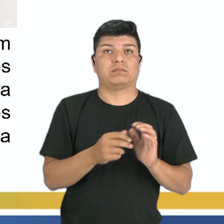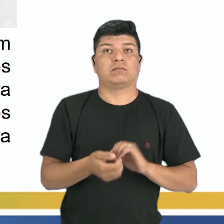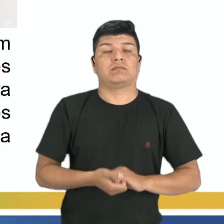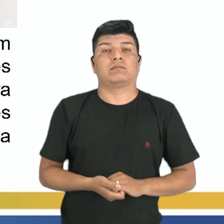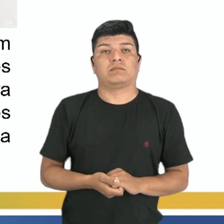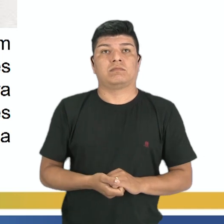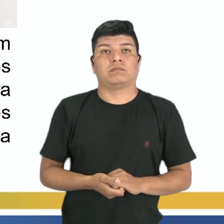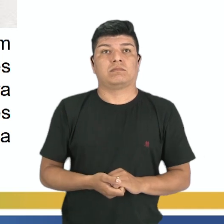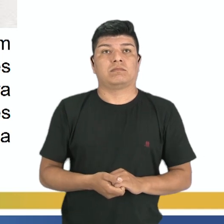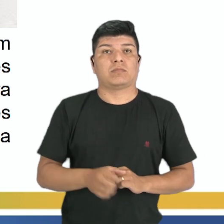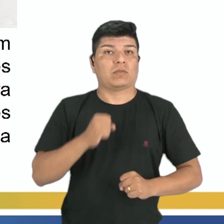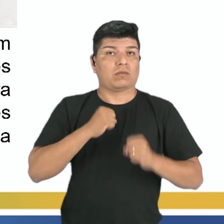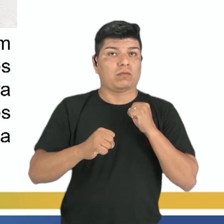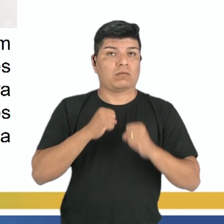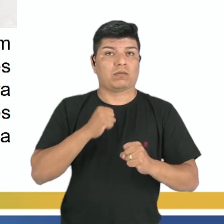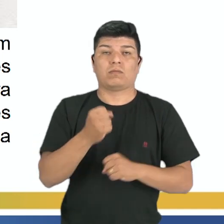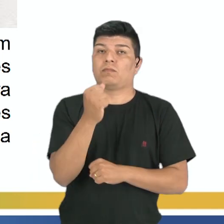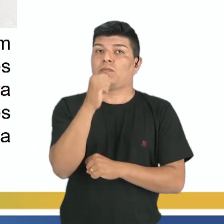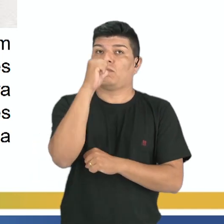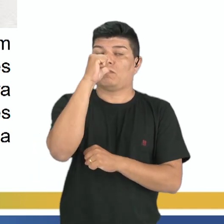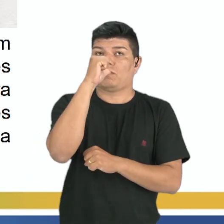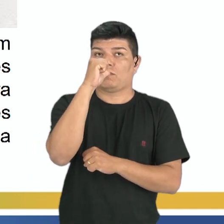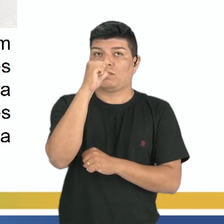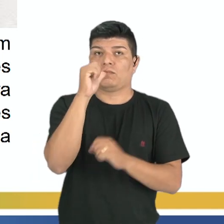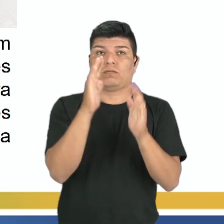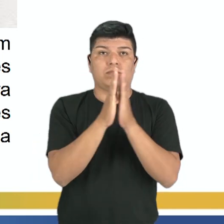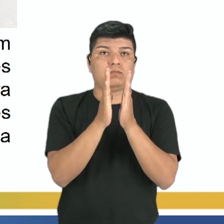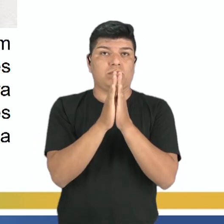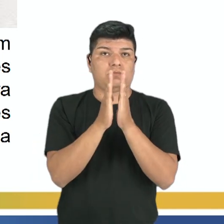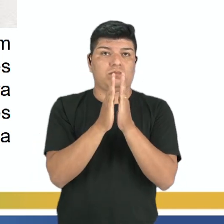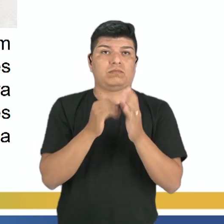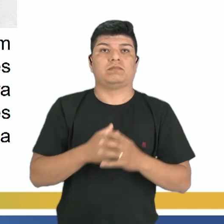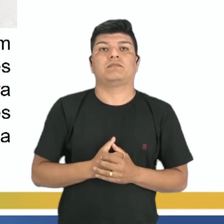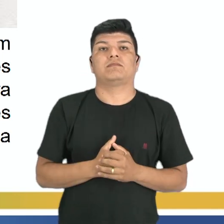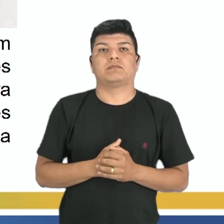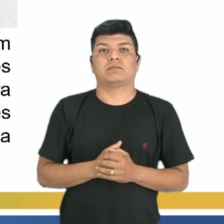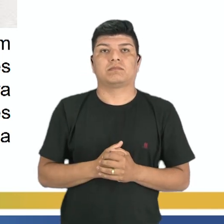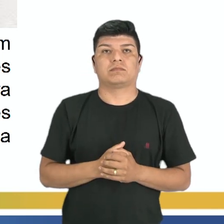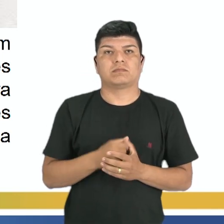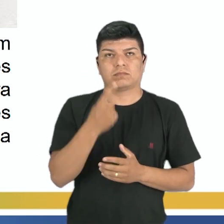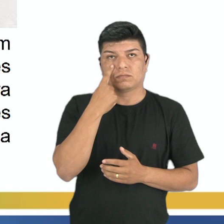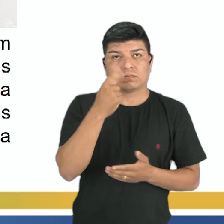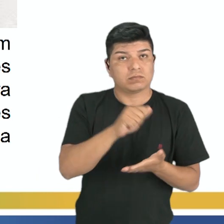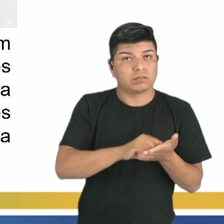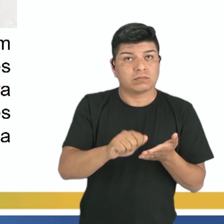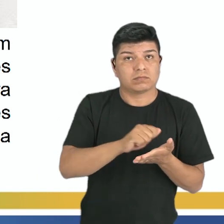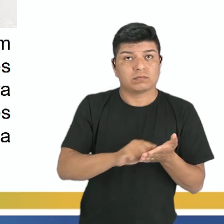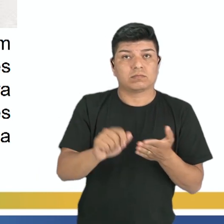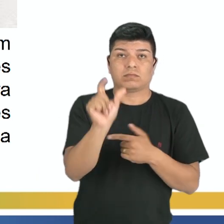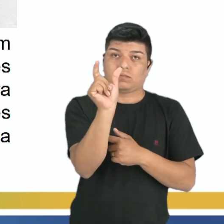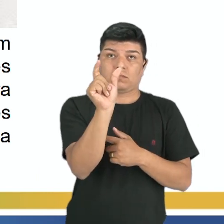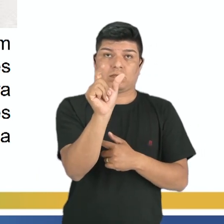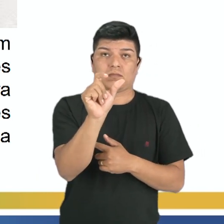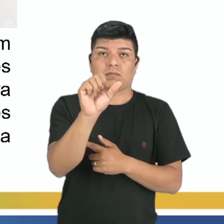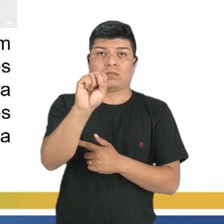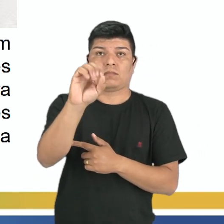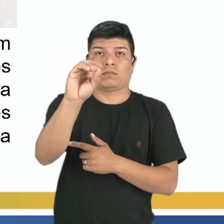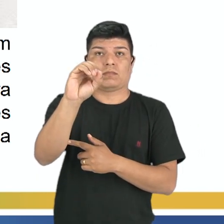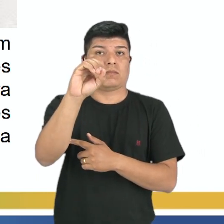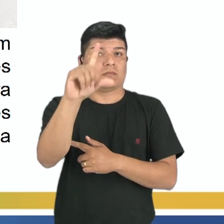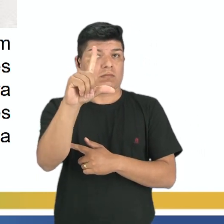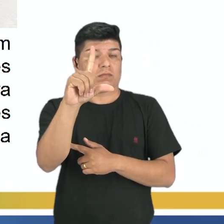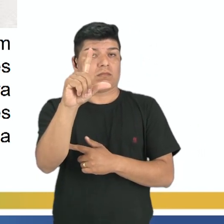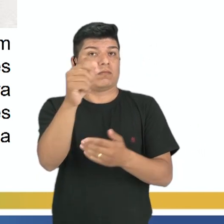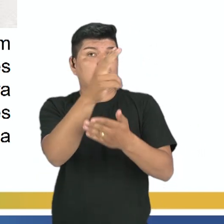coração, correr, beber e orar. Observe bem, né? Então, note que para escrever a palavra sol, eles desenhavam algo parecido